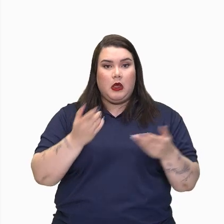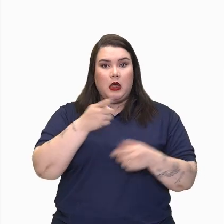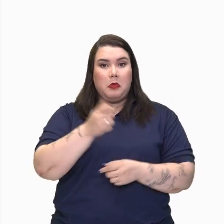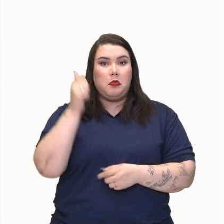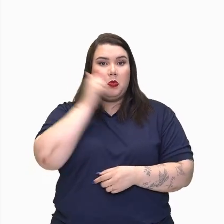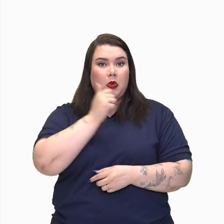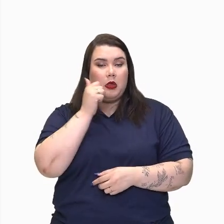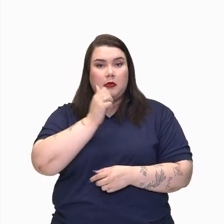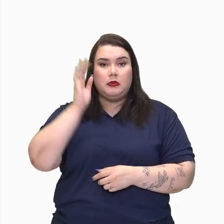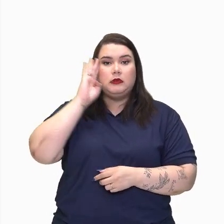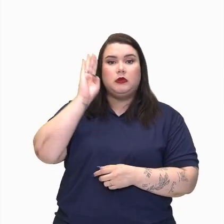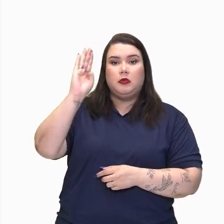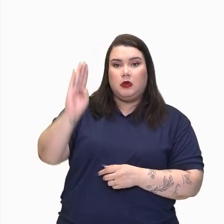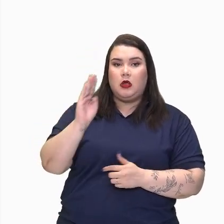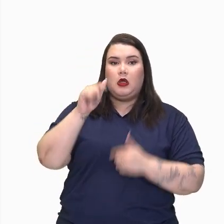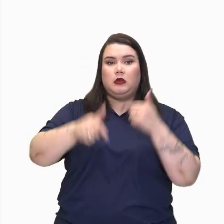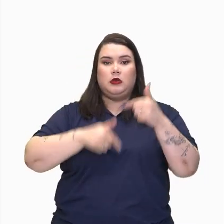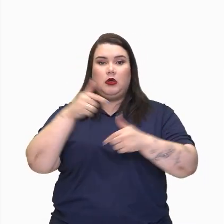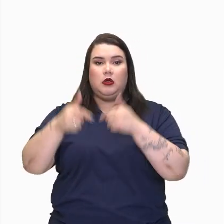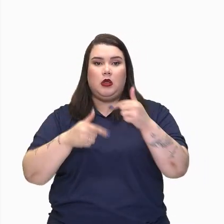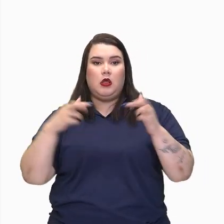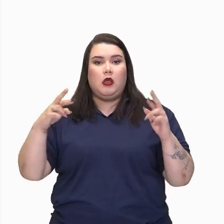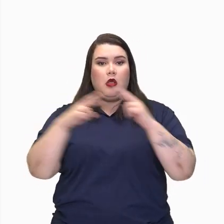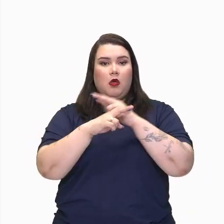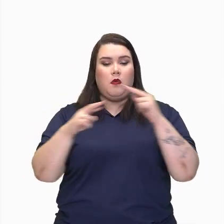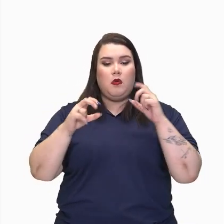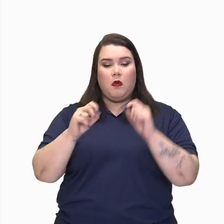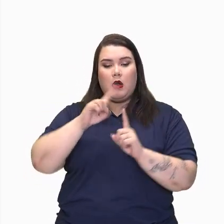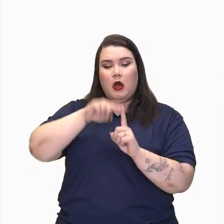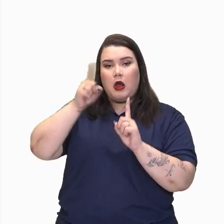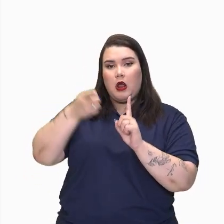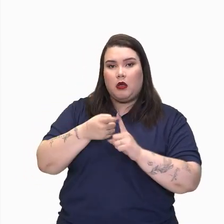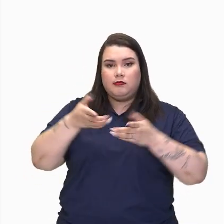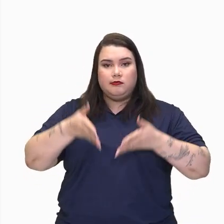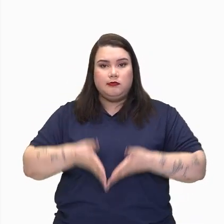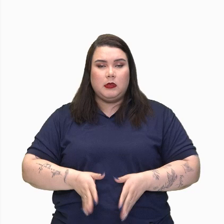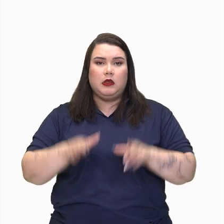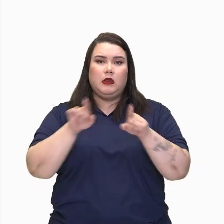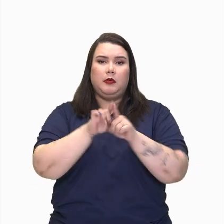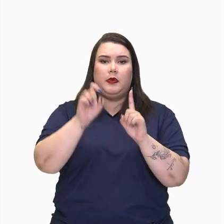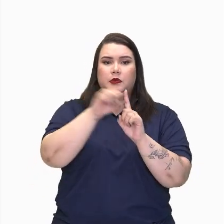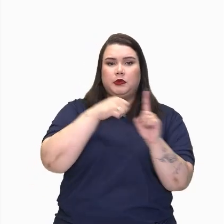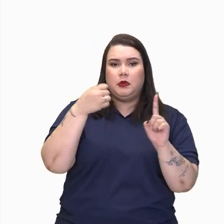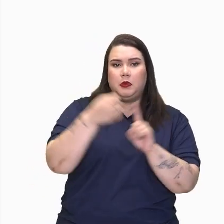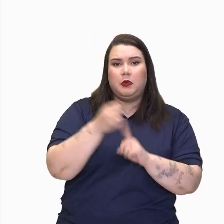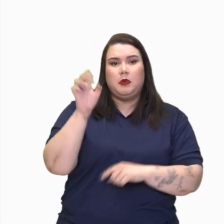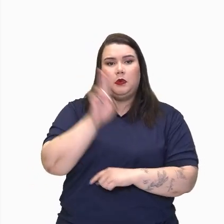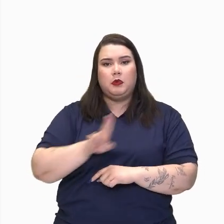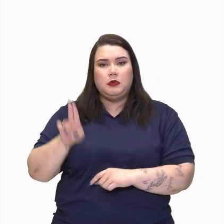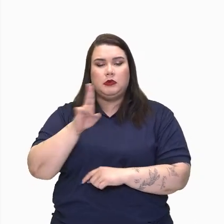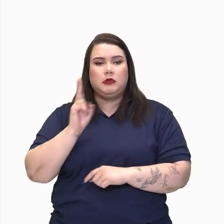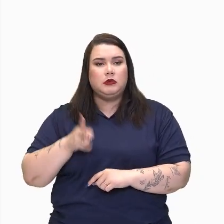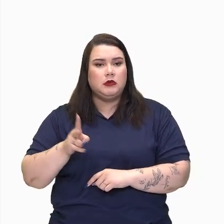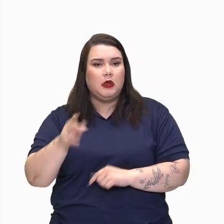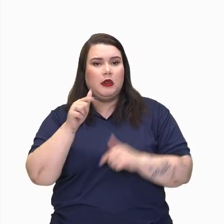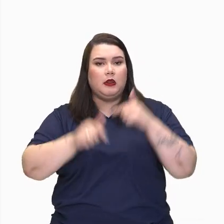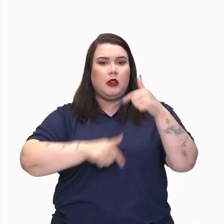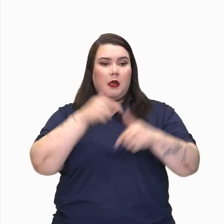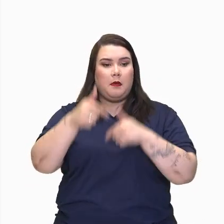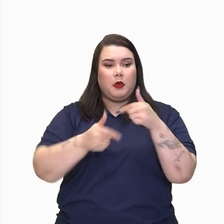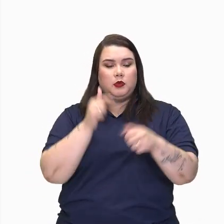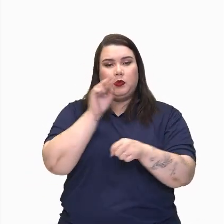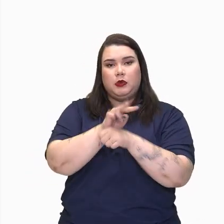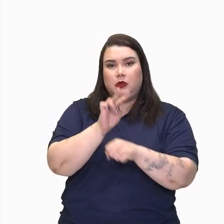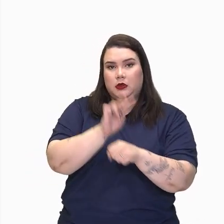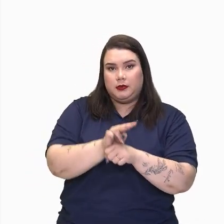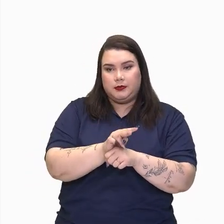nestas, às mulheres de atividades relacionadas à reprodução da vida e da sociedade, usualmente nominadas trabalho